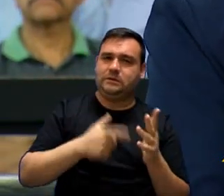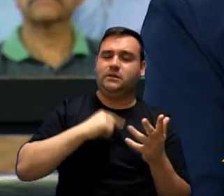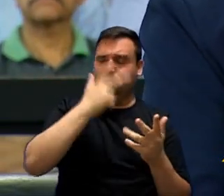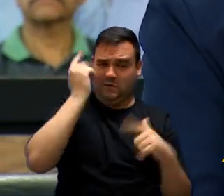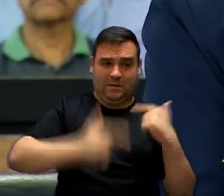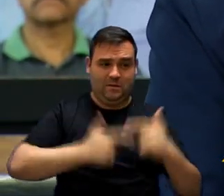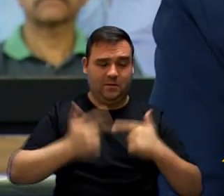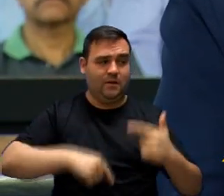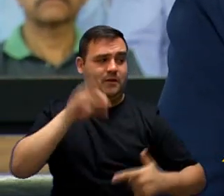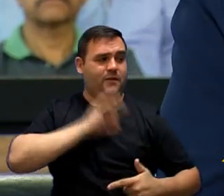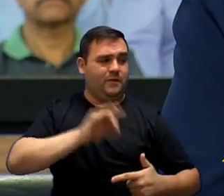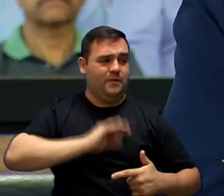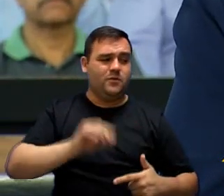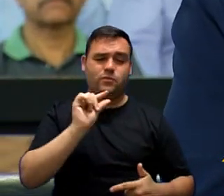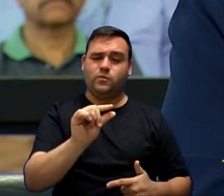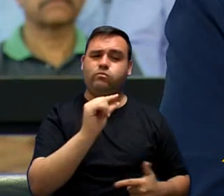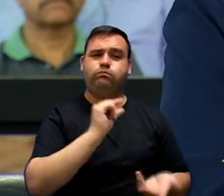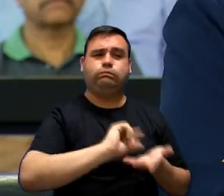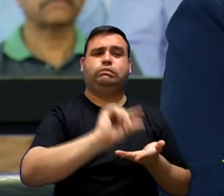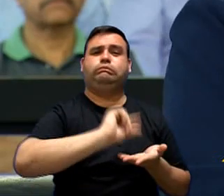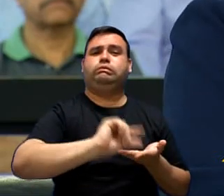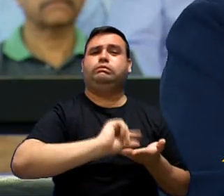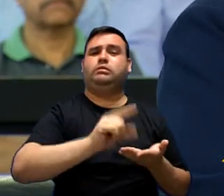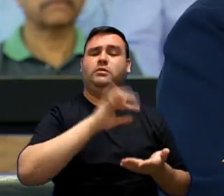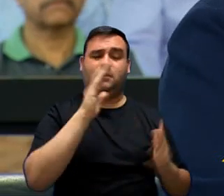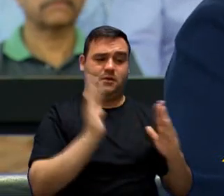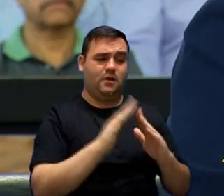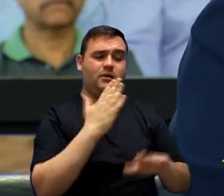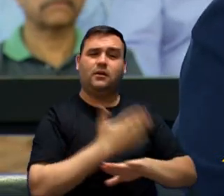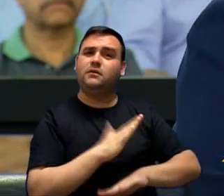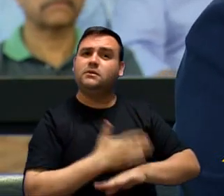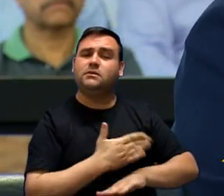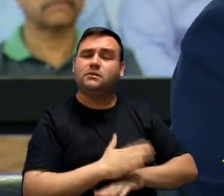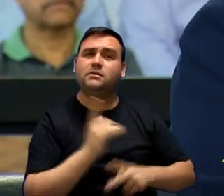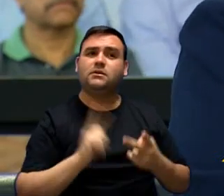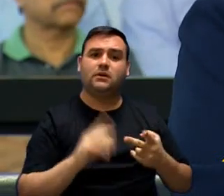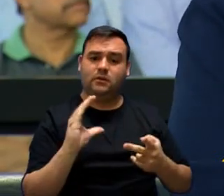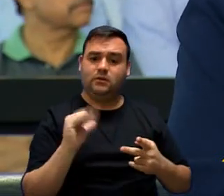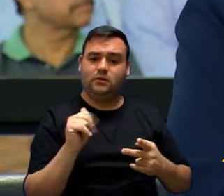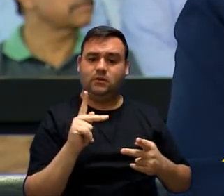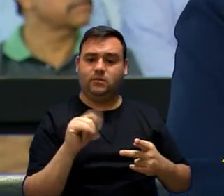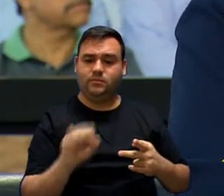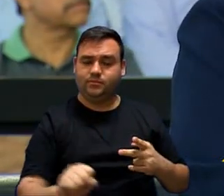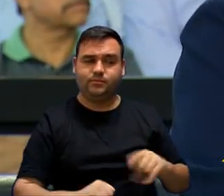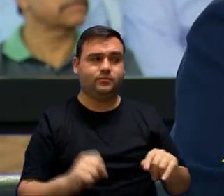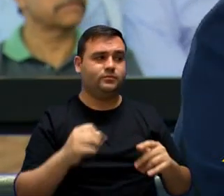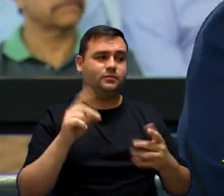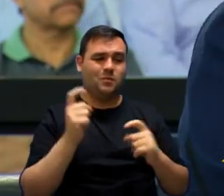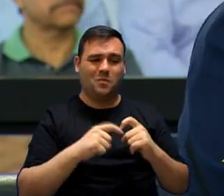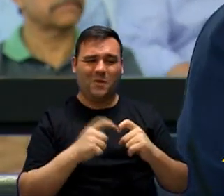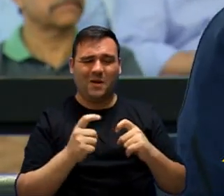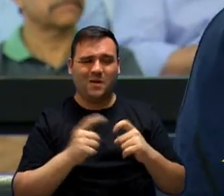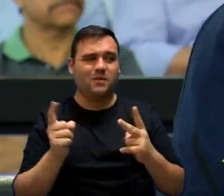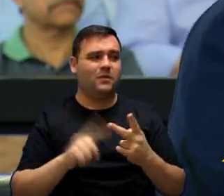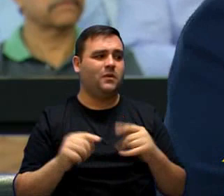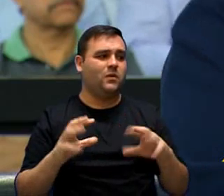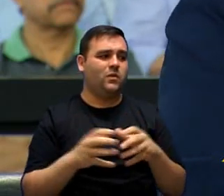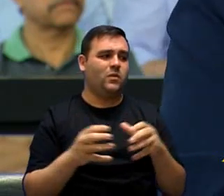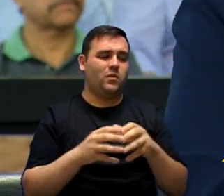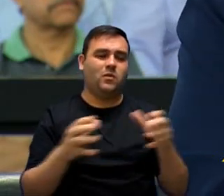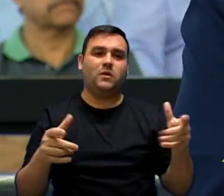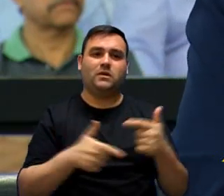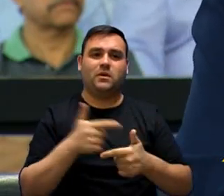os funcionários recebem salários baixíssimos das residências terapêuticas, dos CAPs, desde os médicos, as equipes. Painel